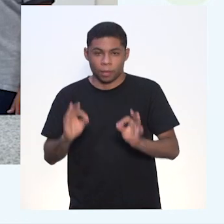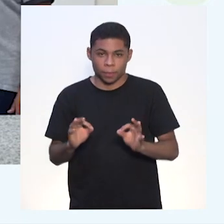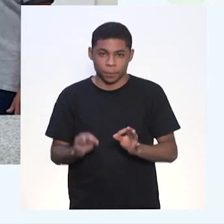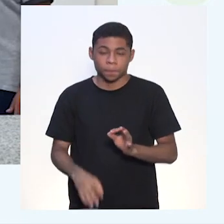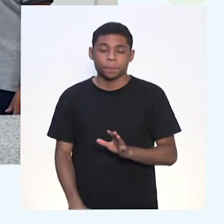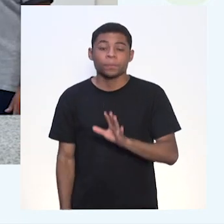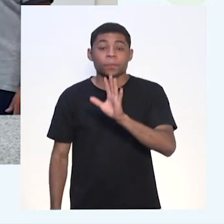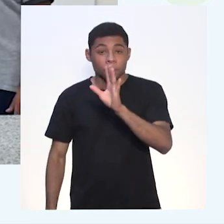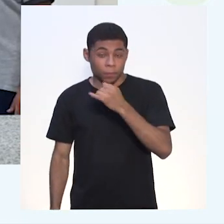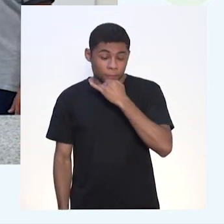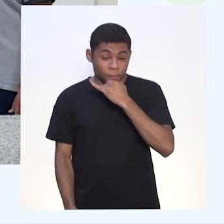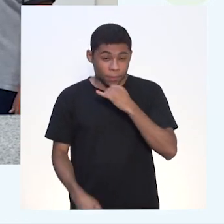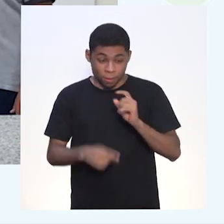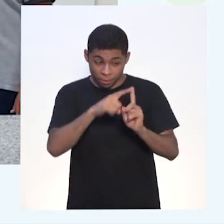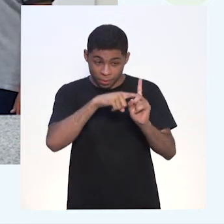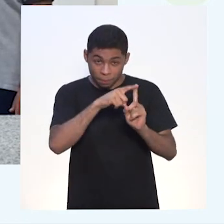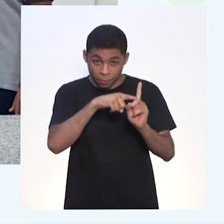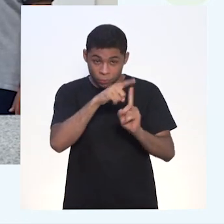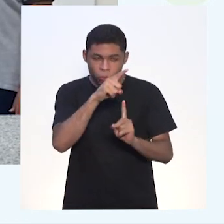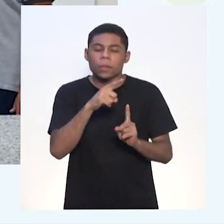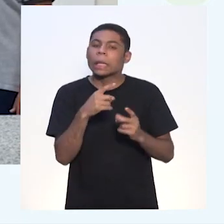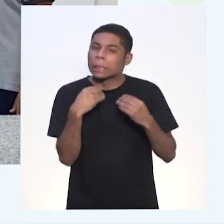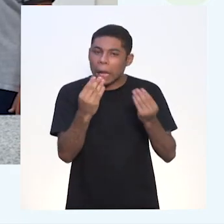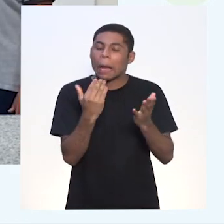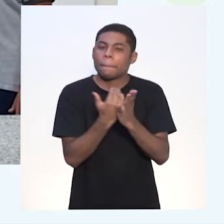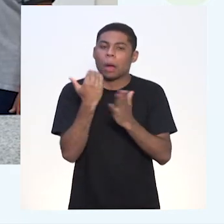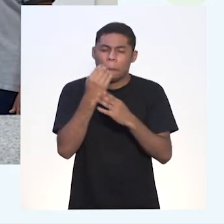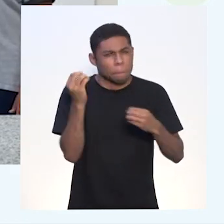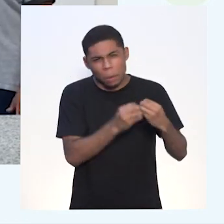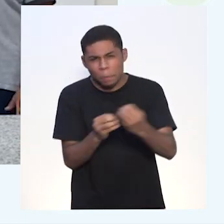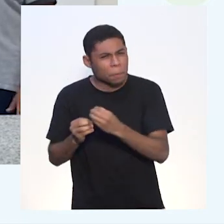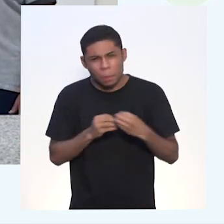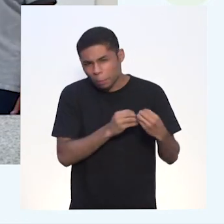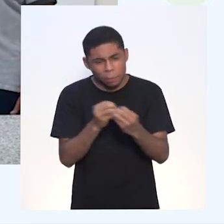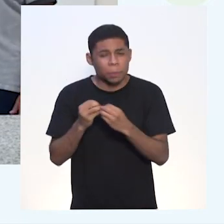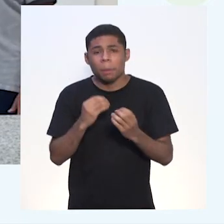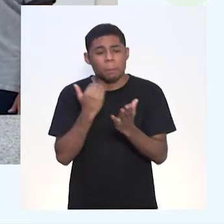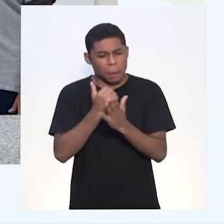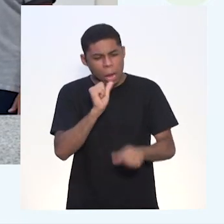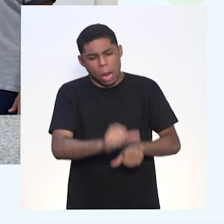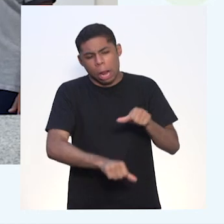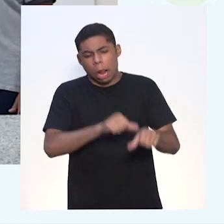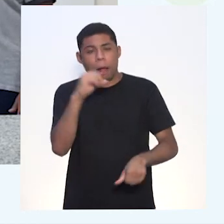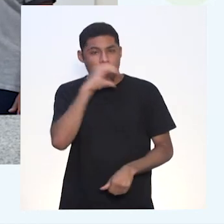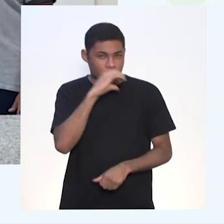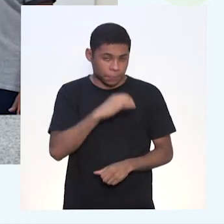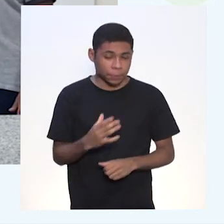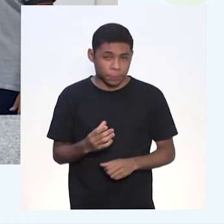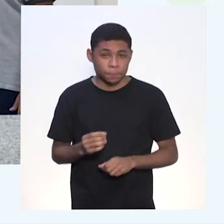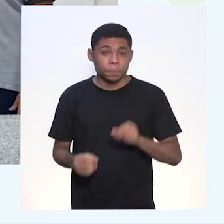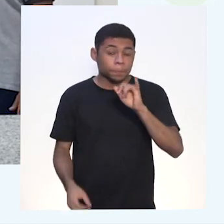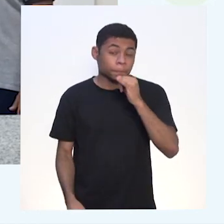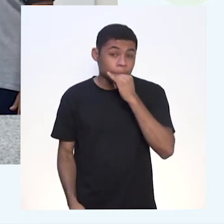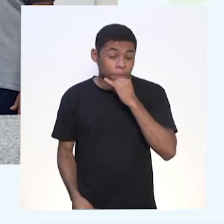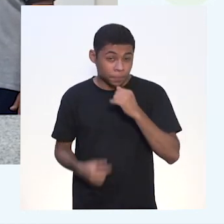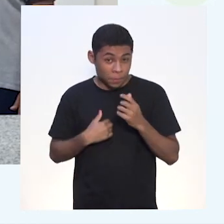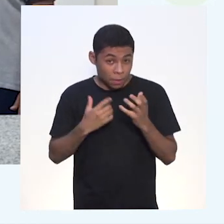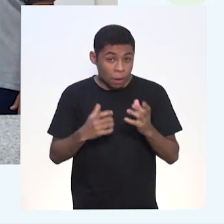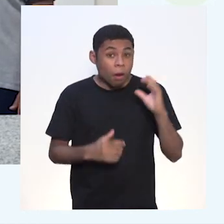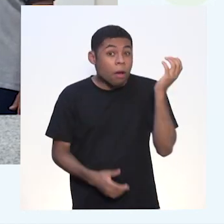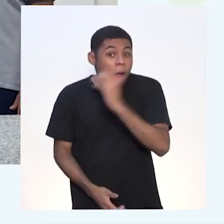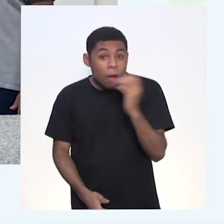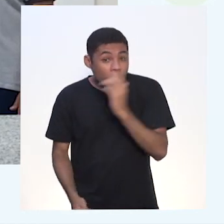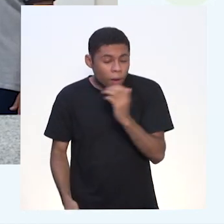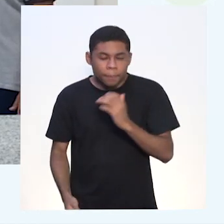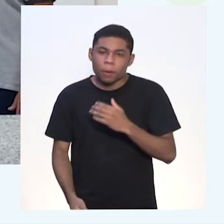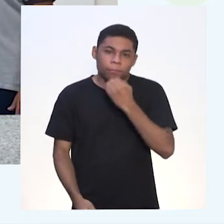a temperatura ela favorece o número de colisões. Então, tem mais colisões, a transformação acontece. Então, se eu quero que a transformação aconteça